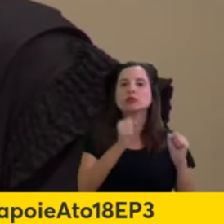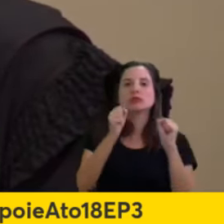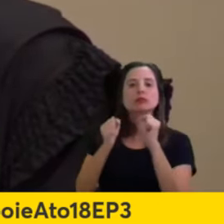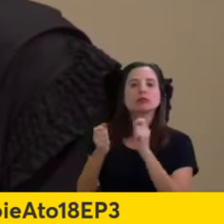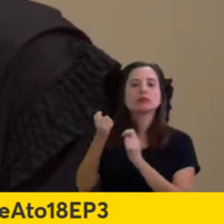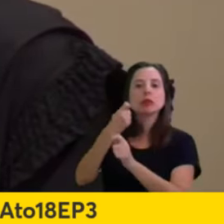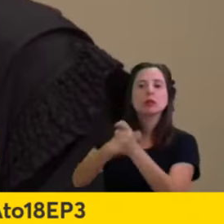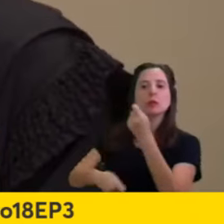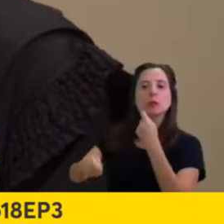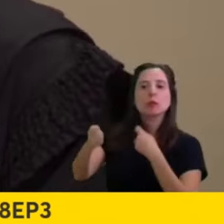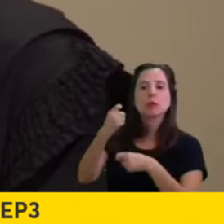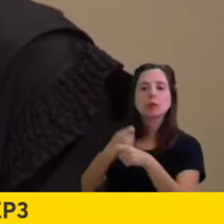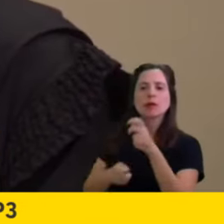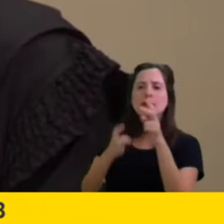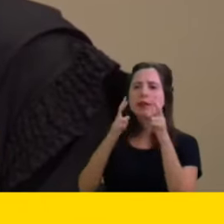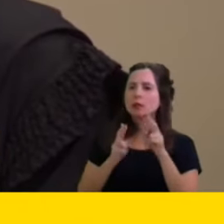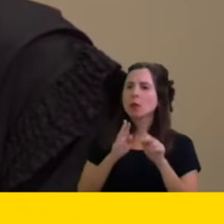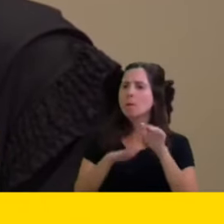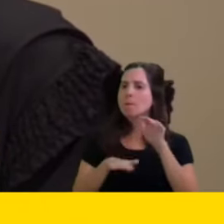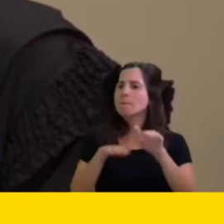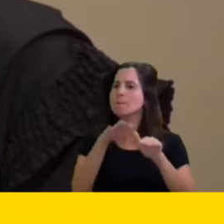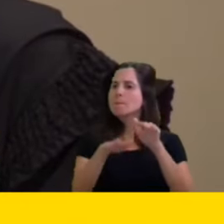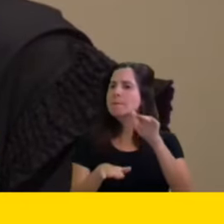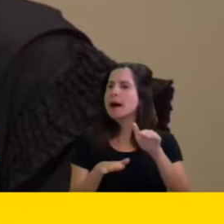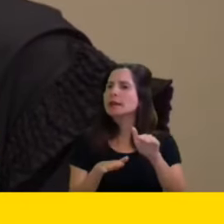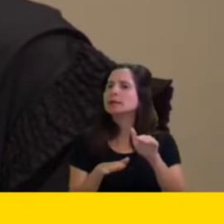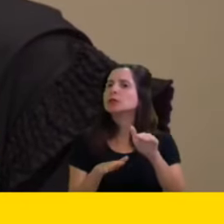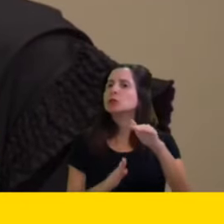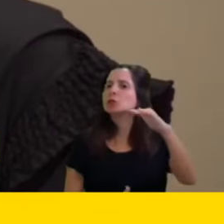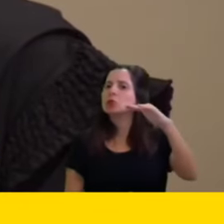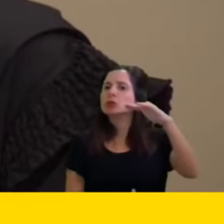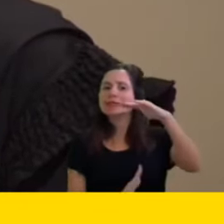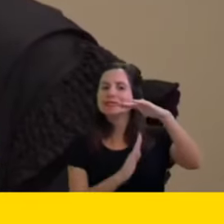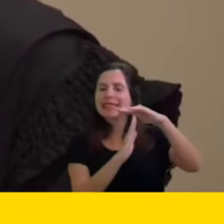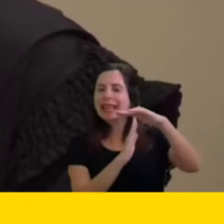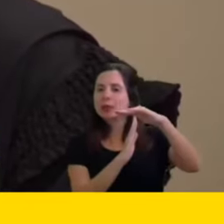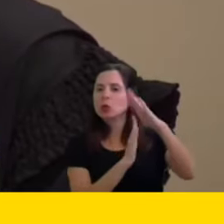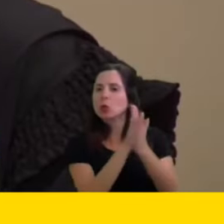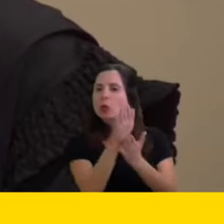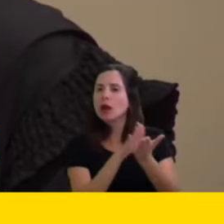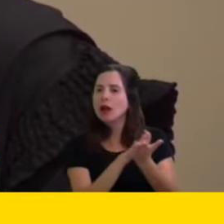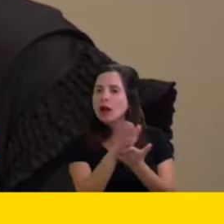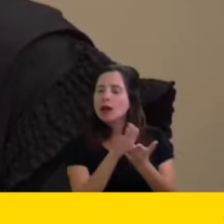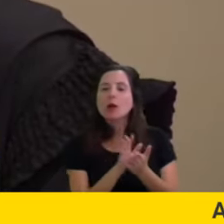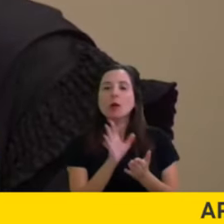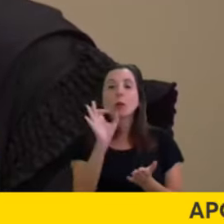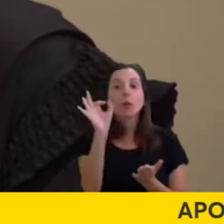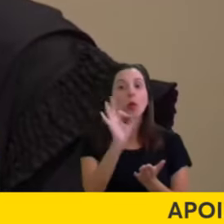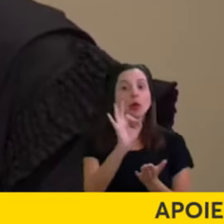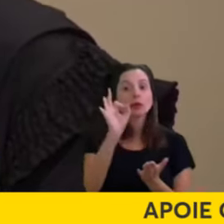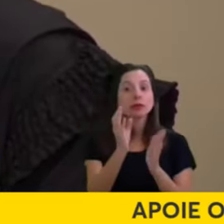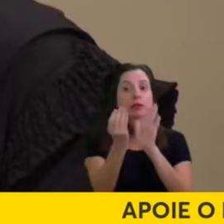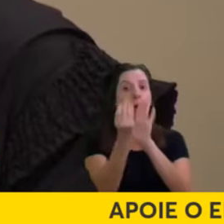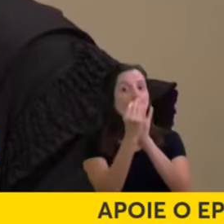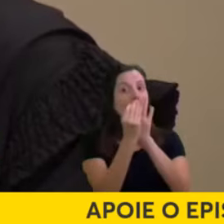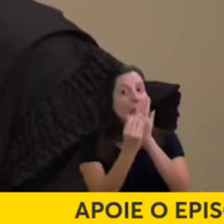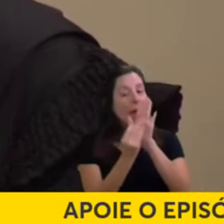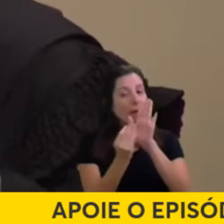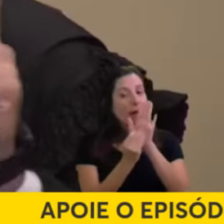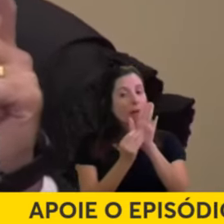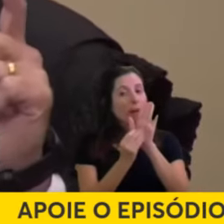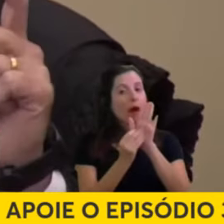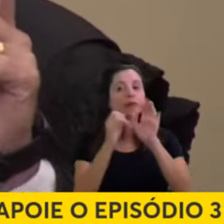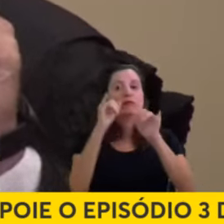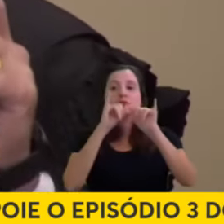passo é possível estabelecer como teto de gastos na da pré-campanha até mesmo um percentual do limite previsto para a própria campanha eleitoral